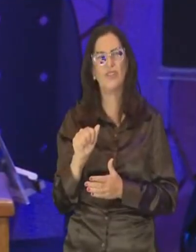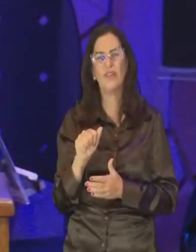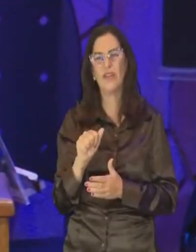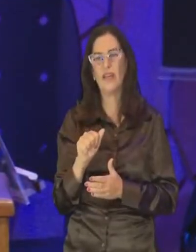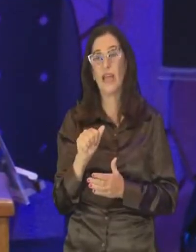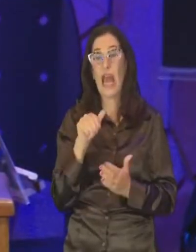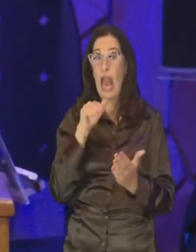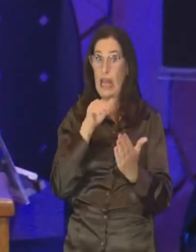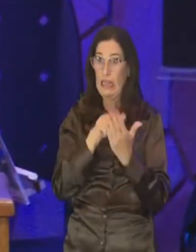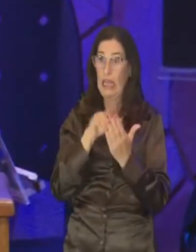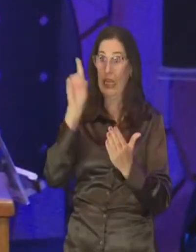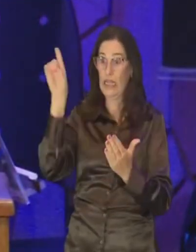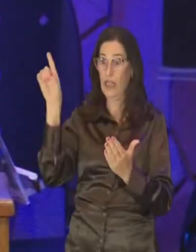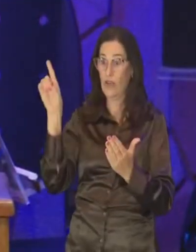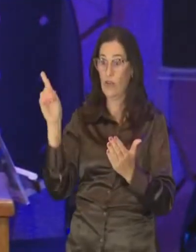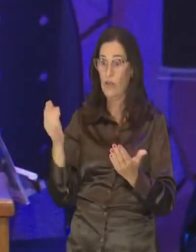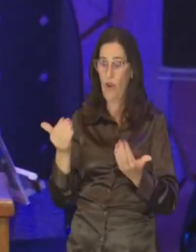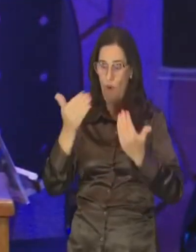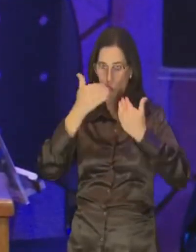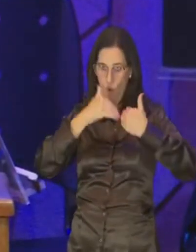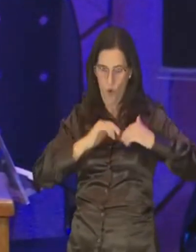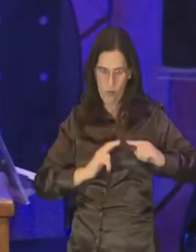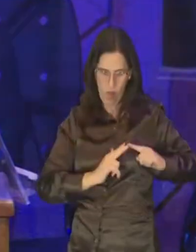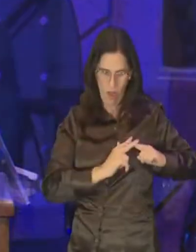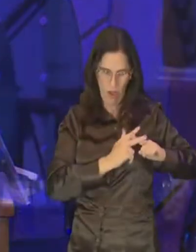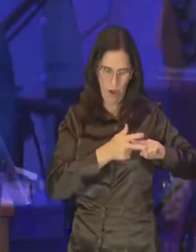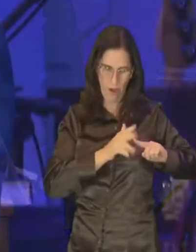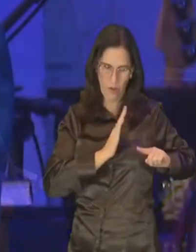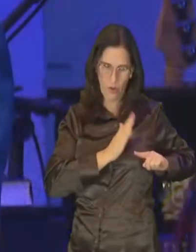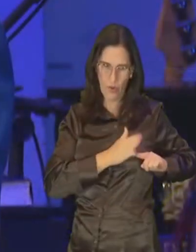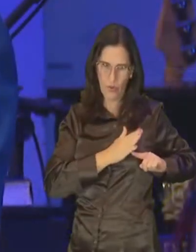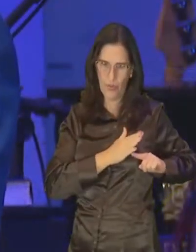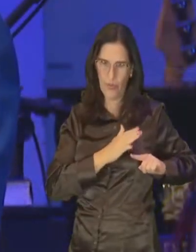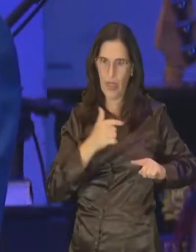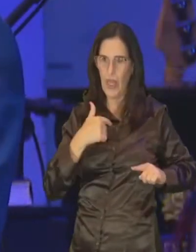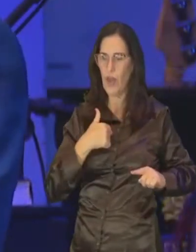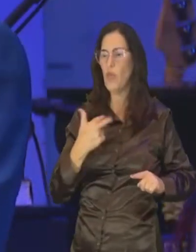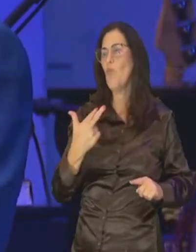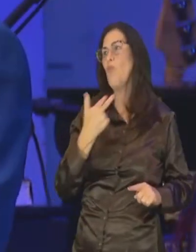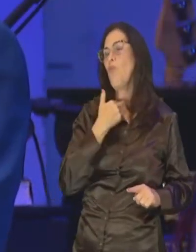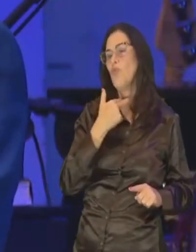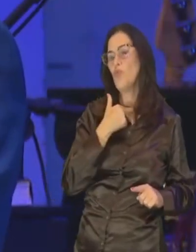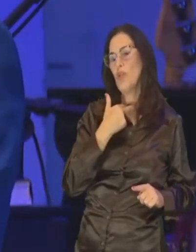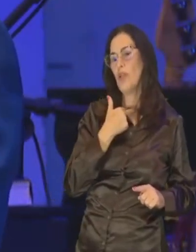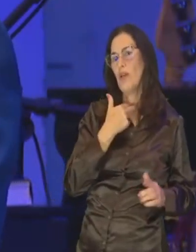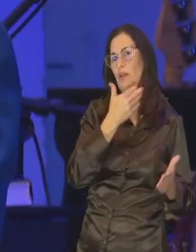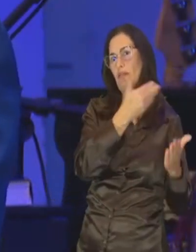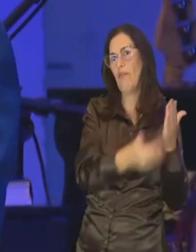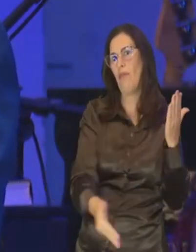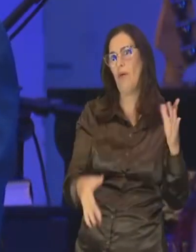Até que Deus começou a trabalhar no meu coração de que eu não poderia desistir.